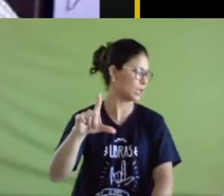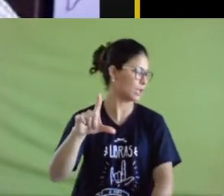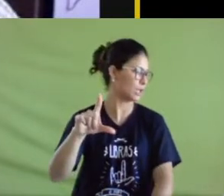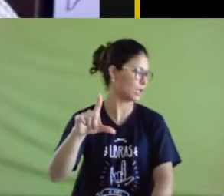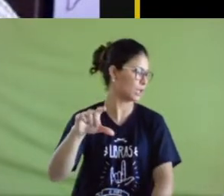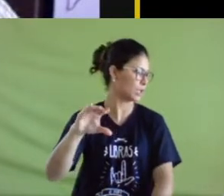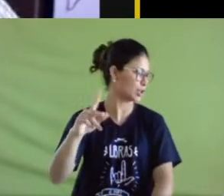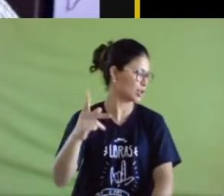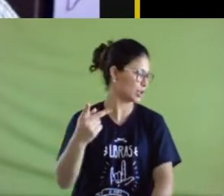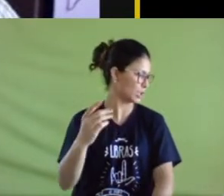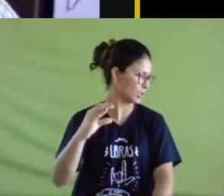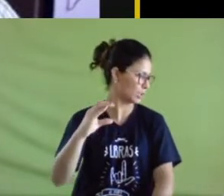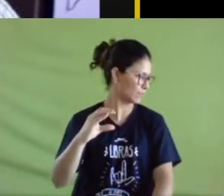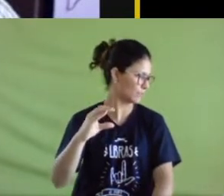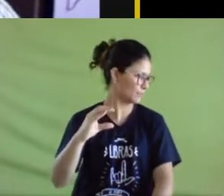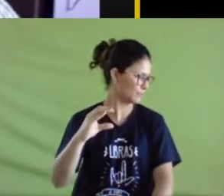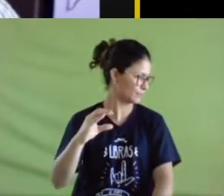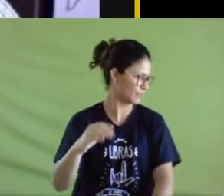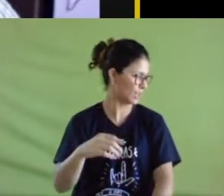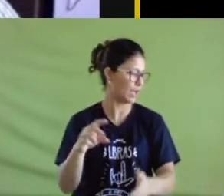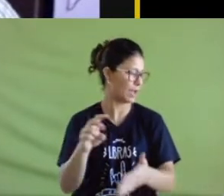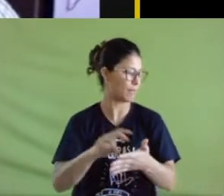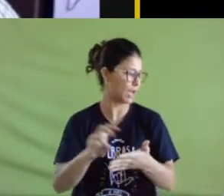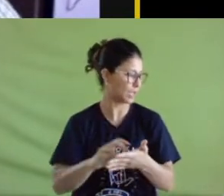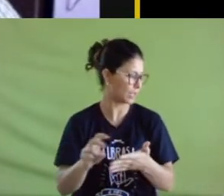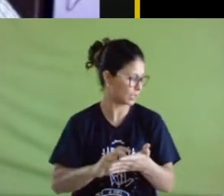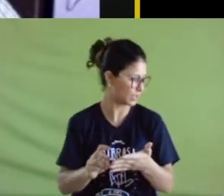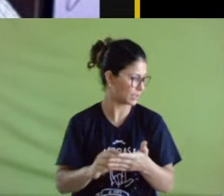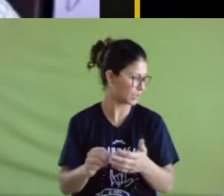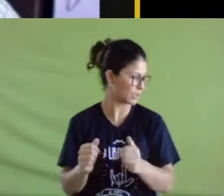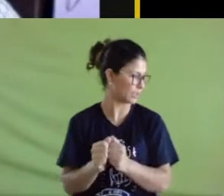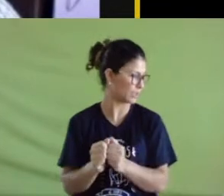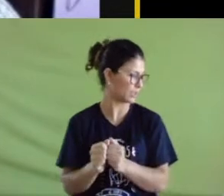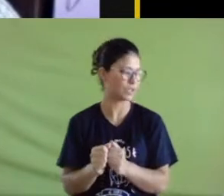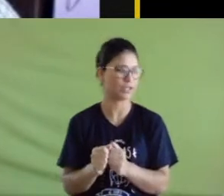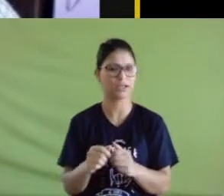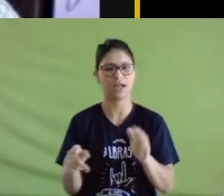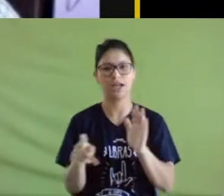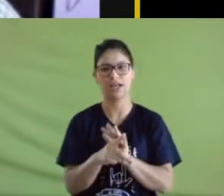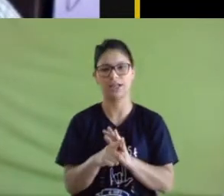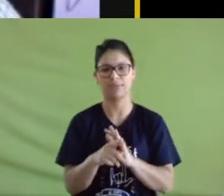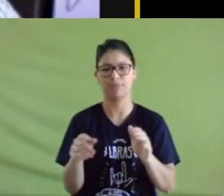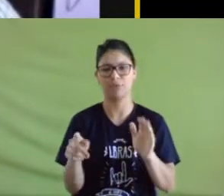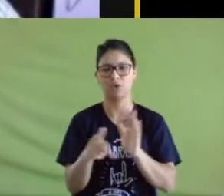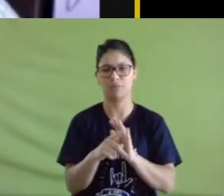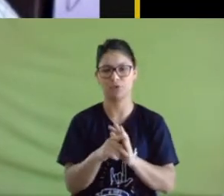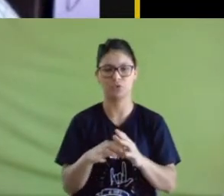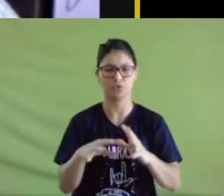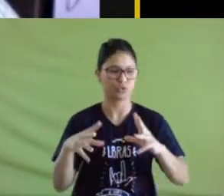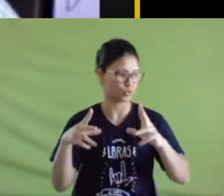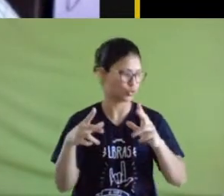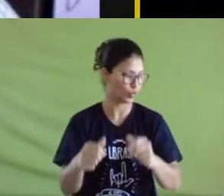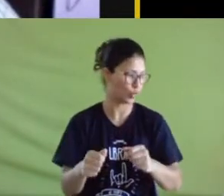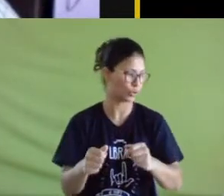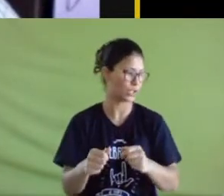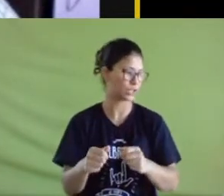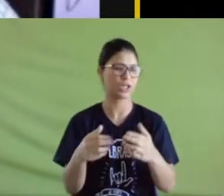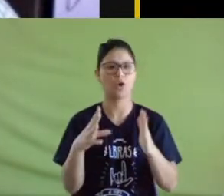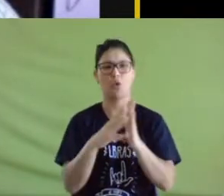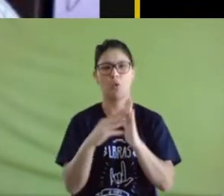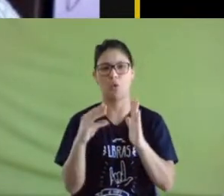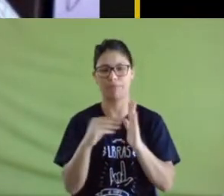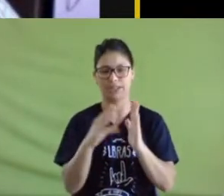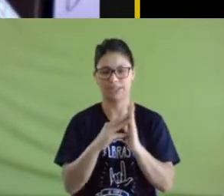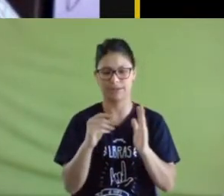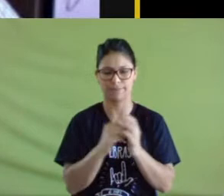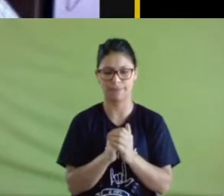máquina de imprimir, o clichê é idêntico a ele mesmo em todas as cópias